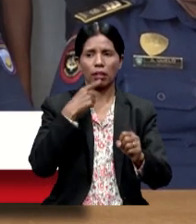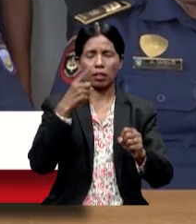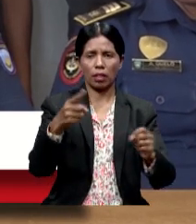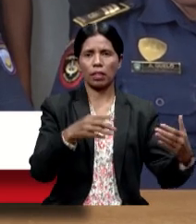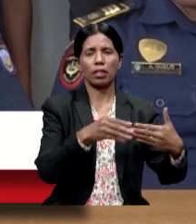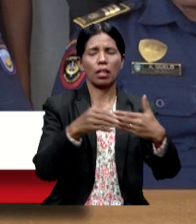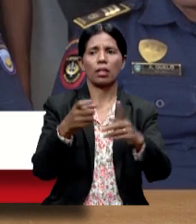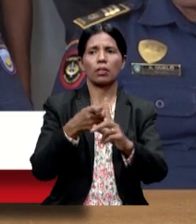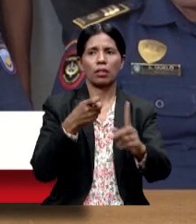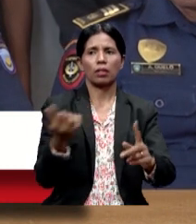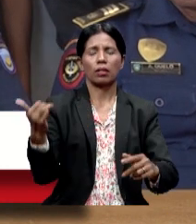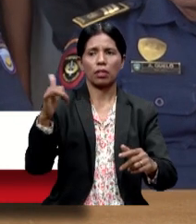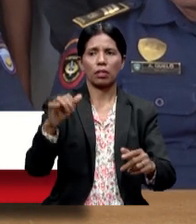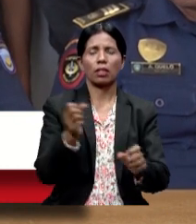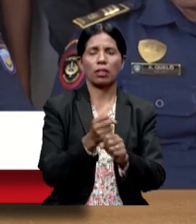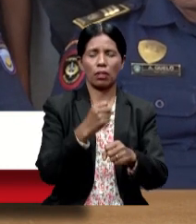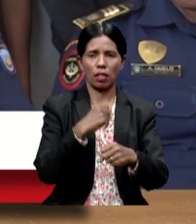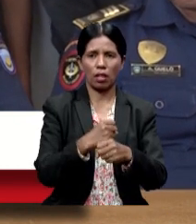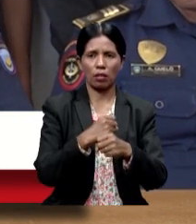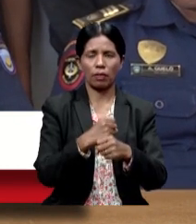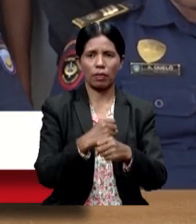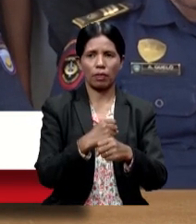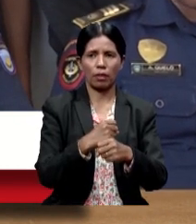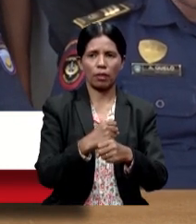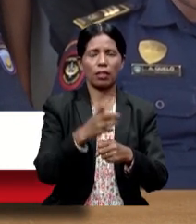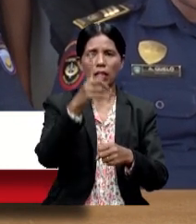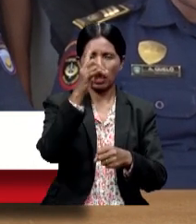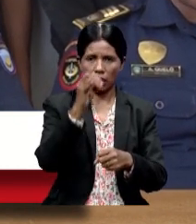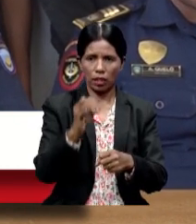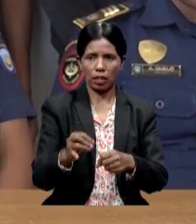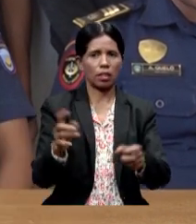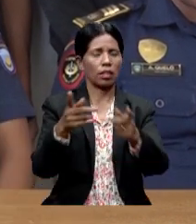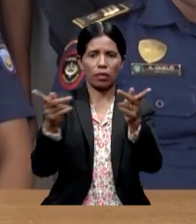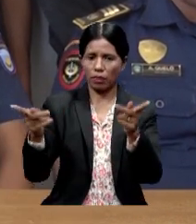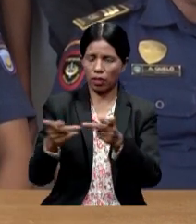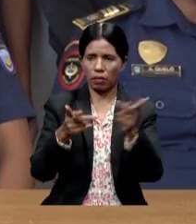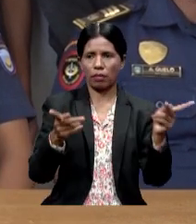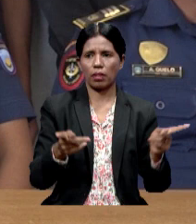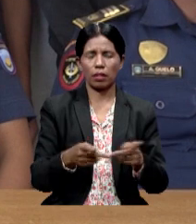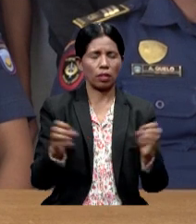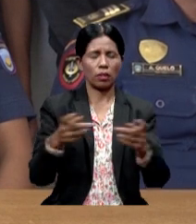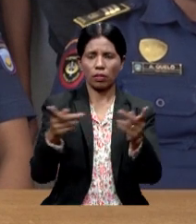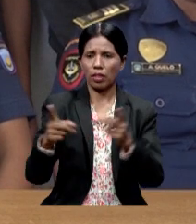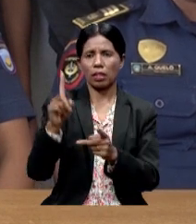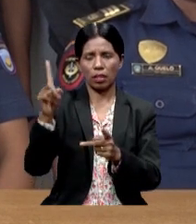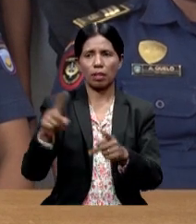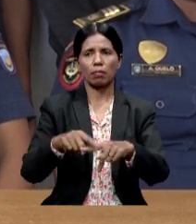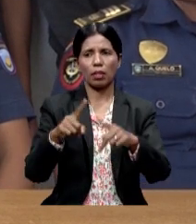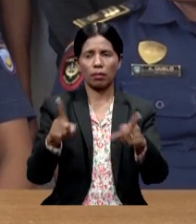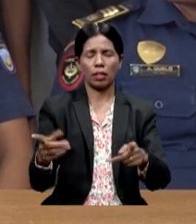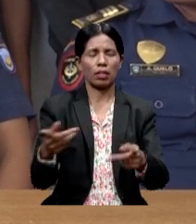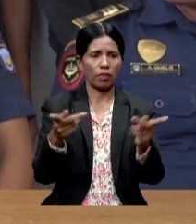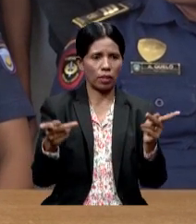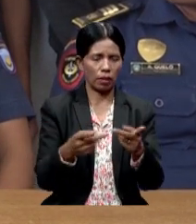organizado, para siratu asalto e hadililaran ne e fati-fati. Laos pati niradit, mai be Sira asal di